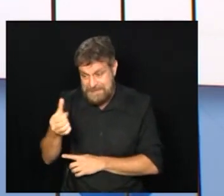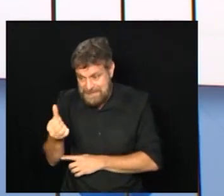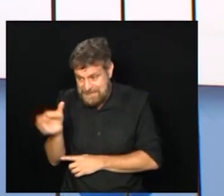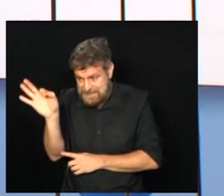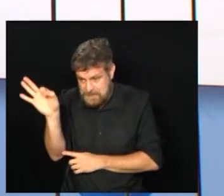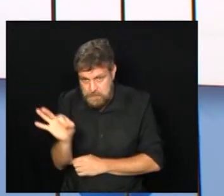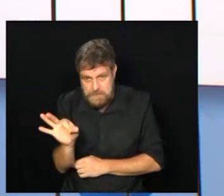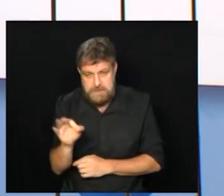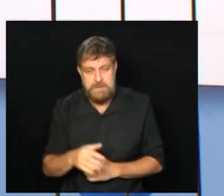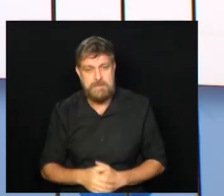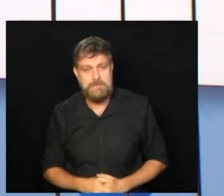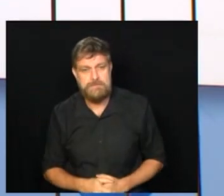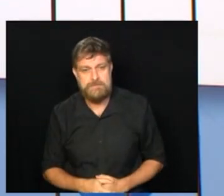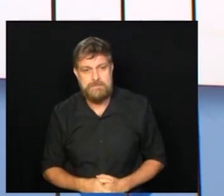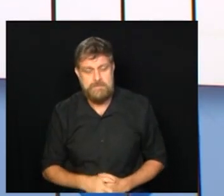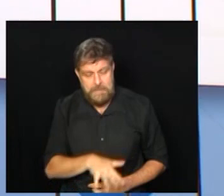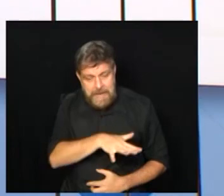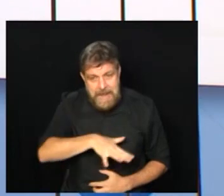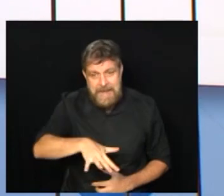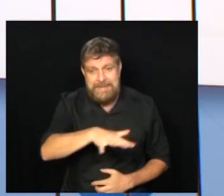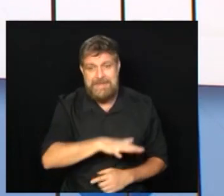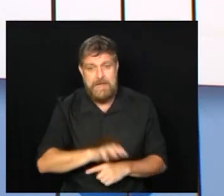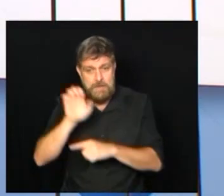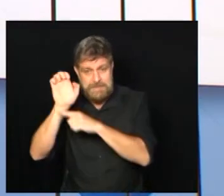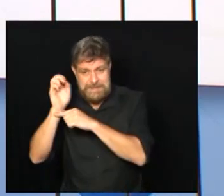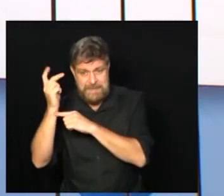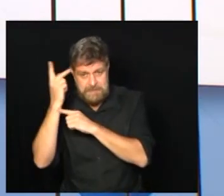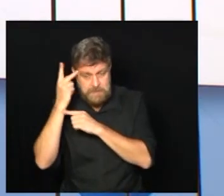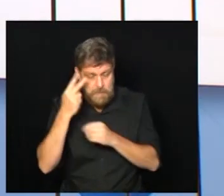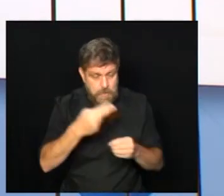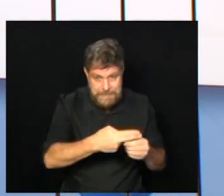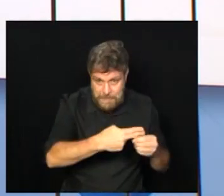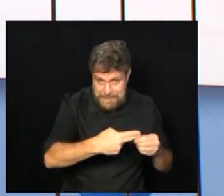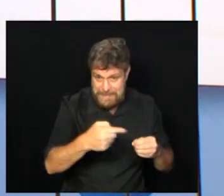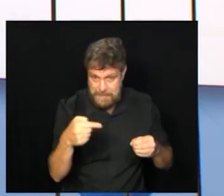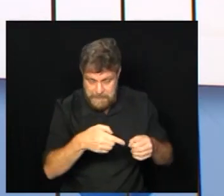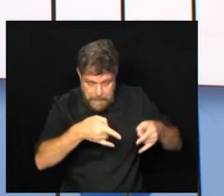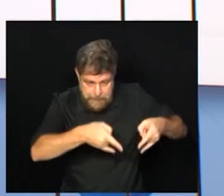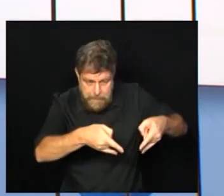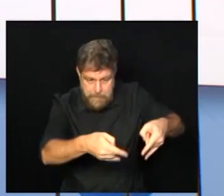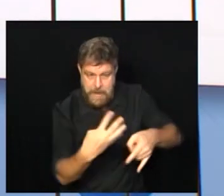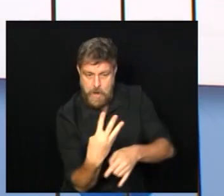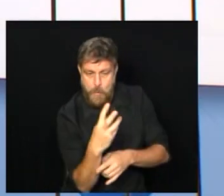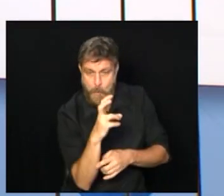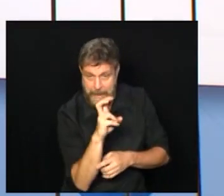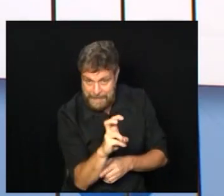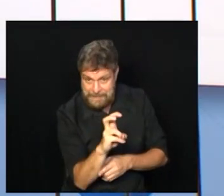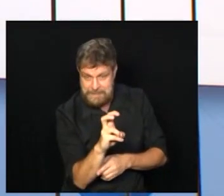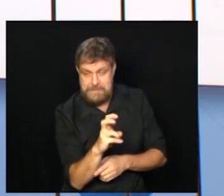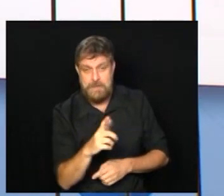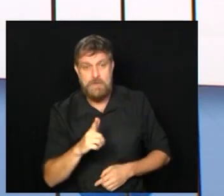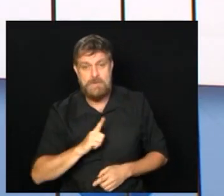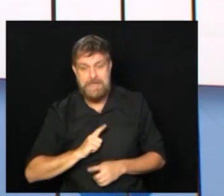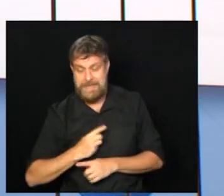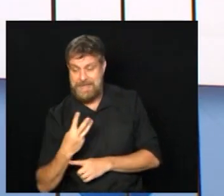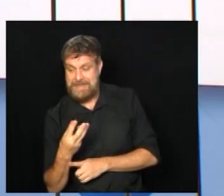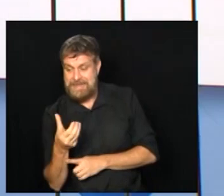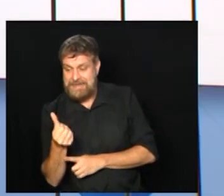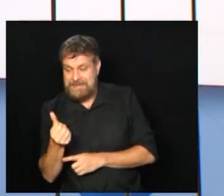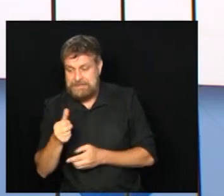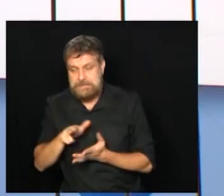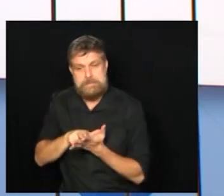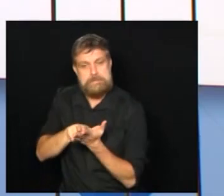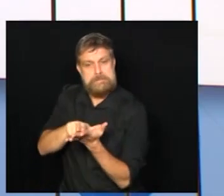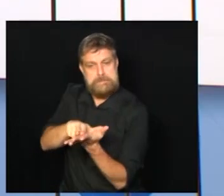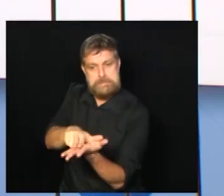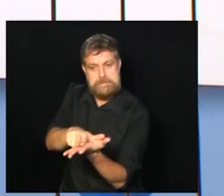50,76% de ocupação. Na rede estadual, dos 45 leitos disponíveis lá na Unicamp, 36 estão